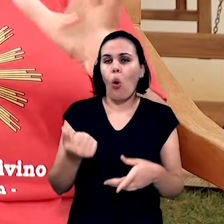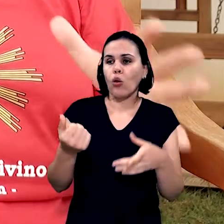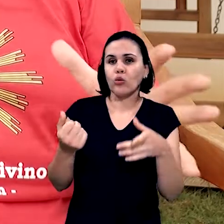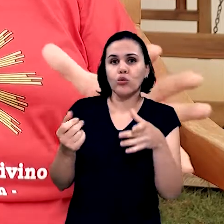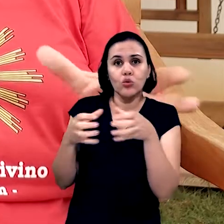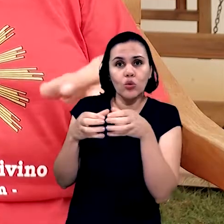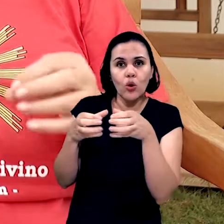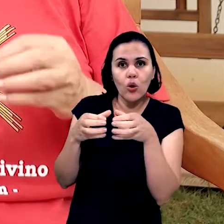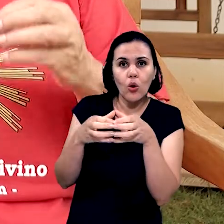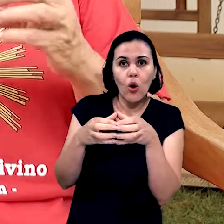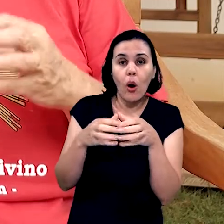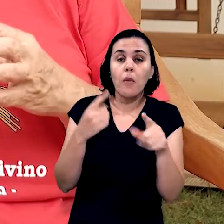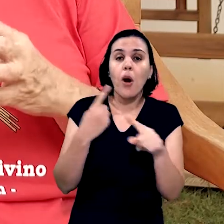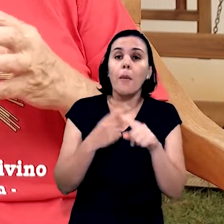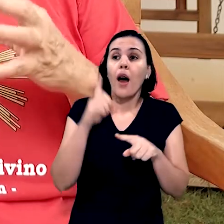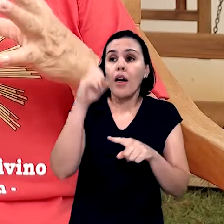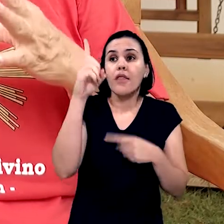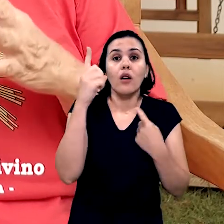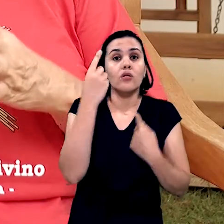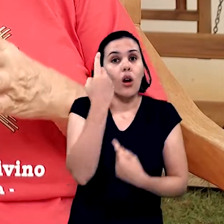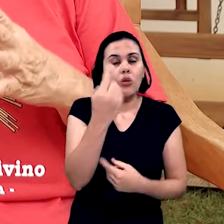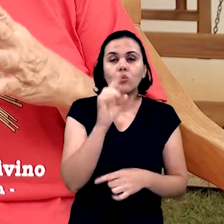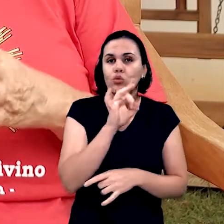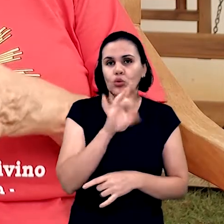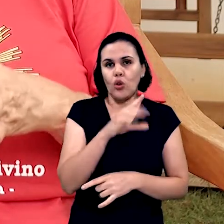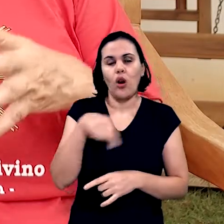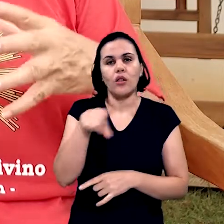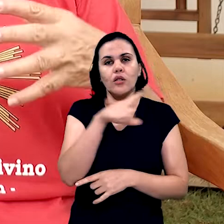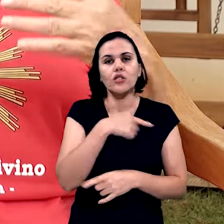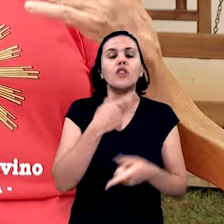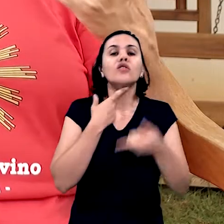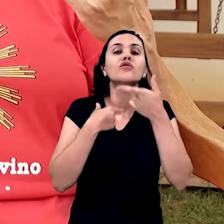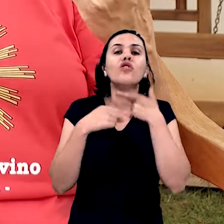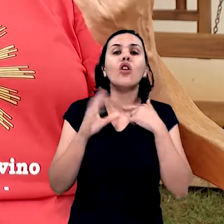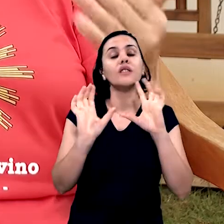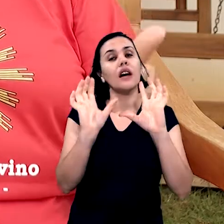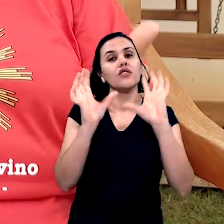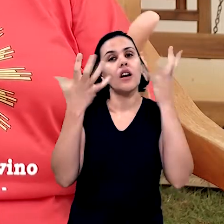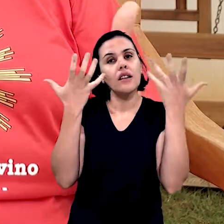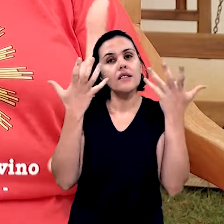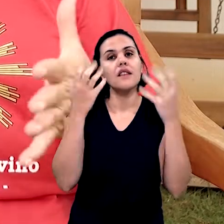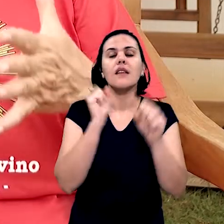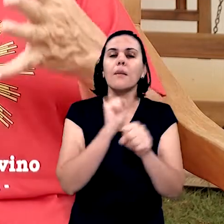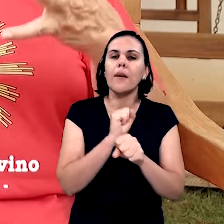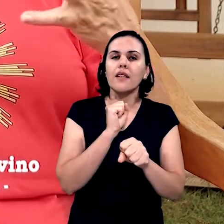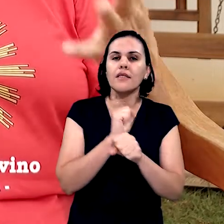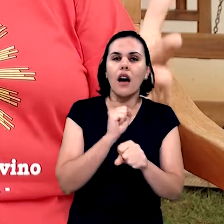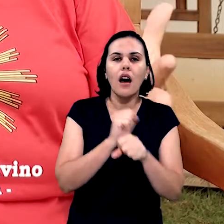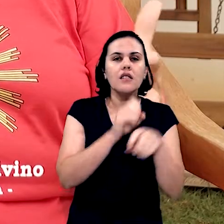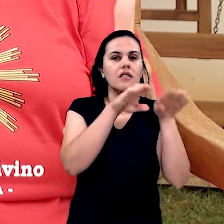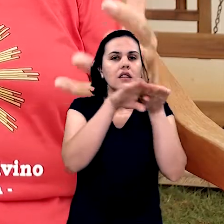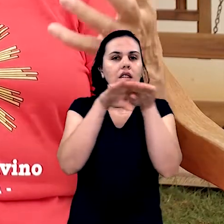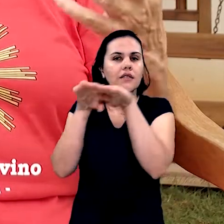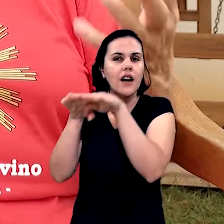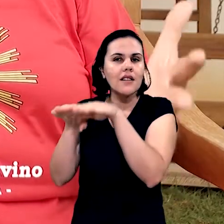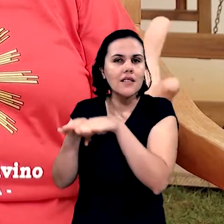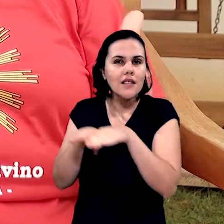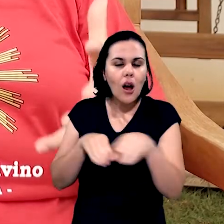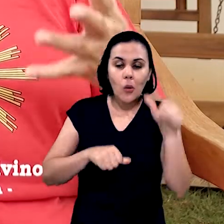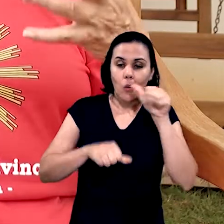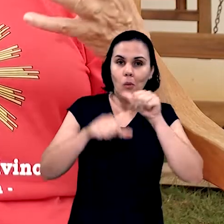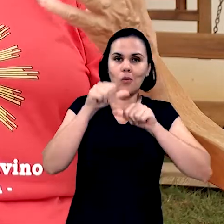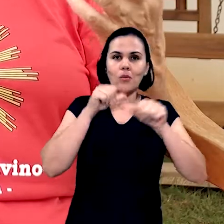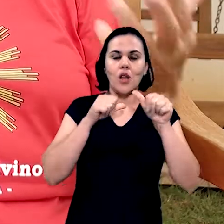de cor, que o Deus é um só para nós. E a gente espera dessa festa esperança,